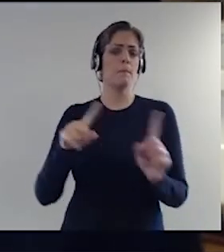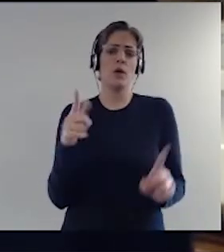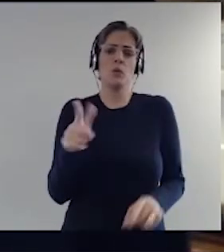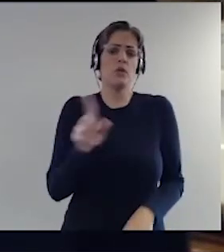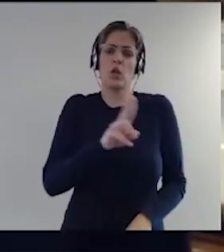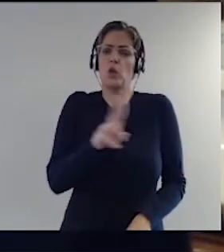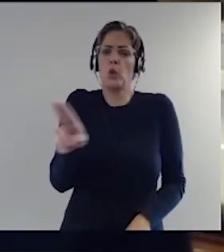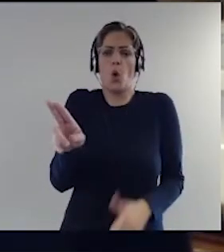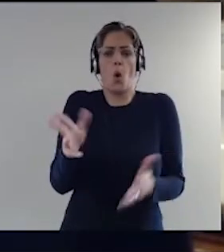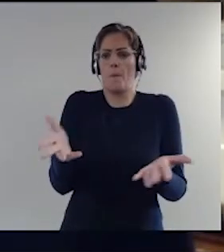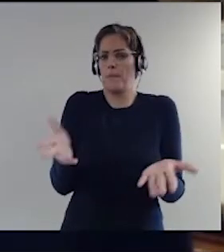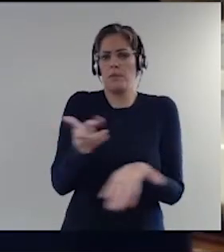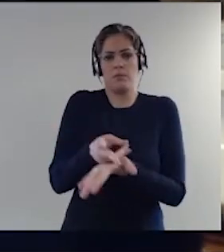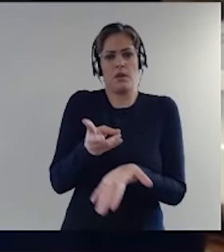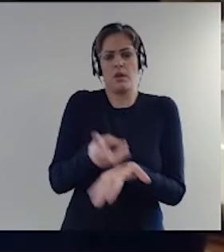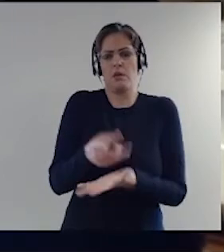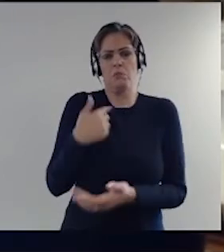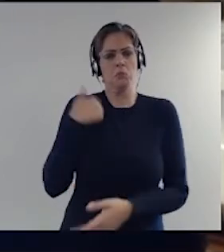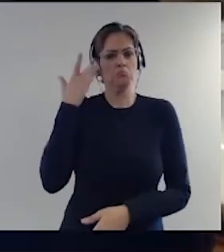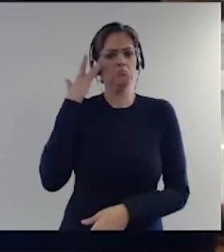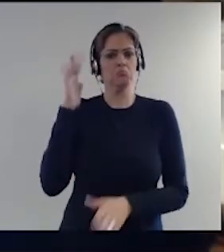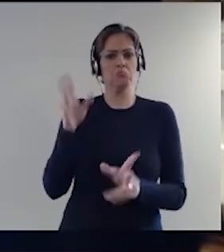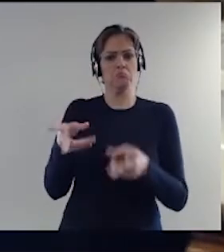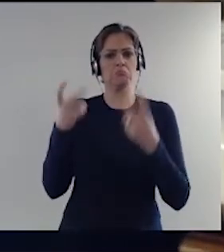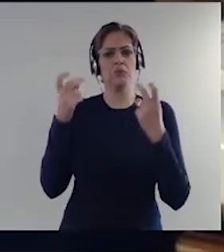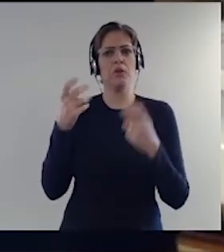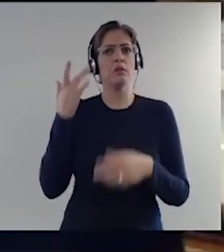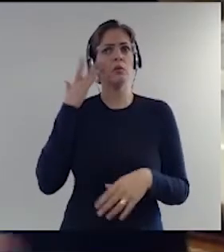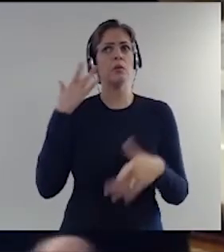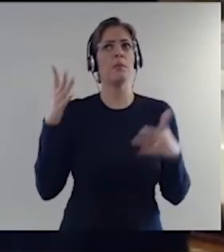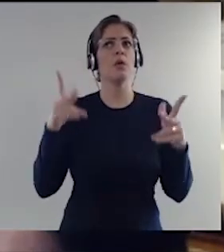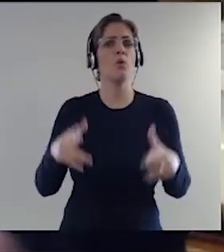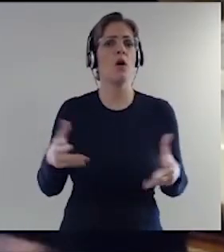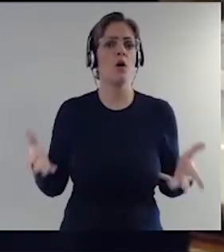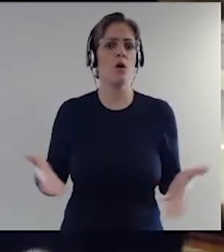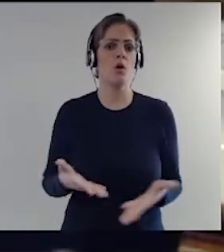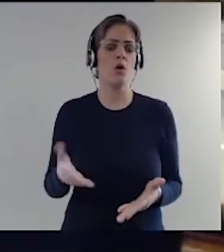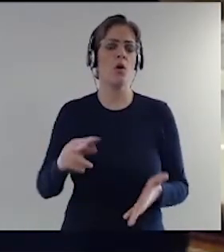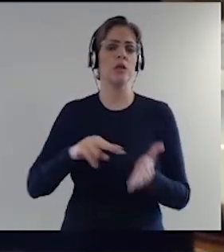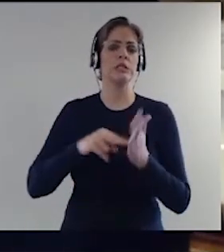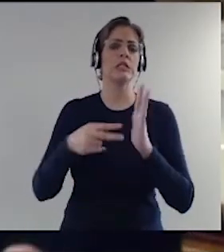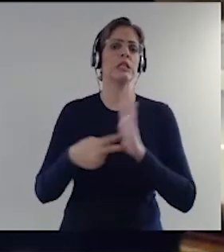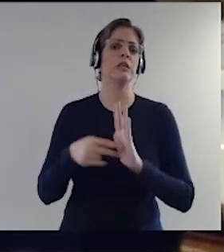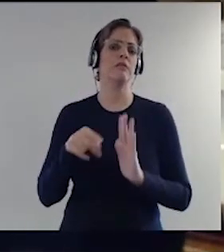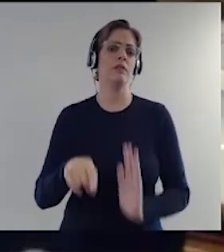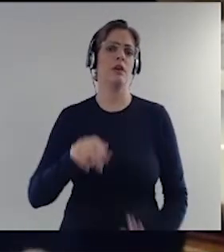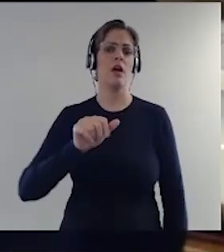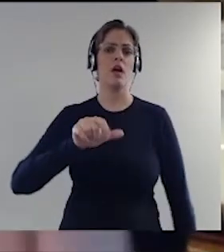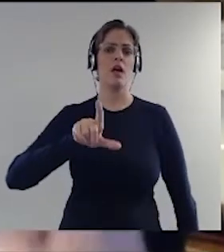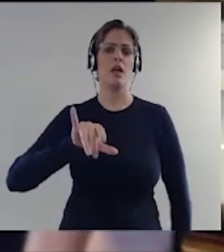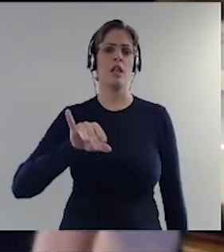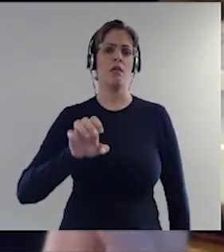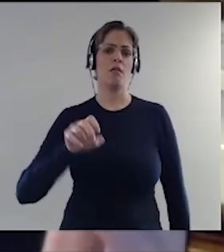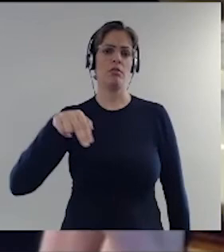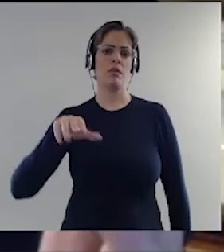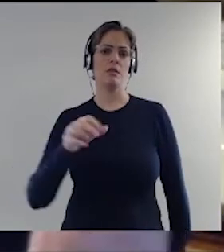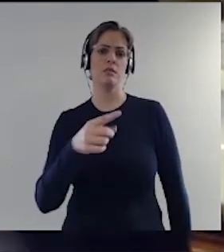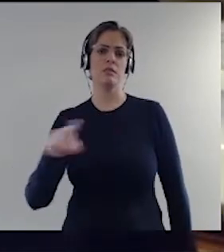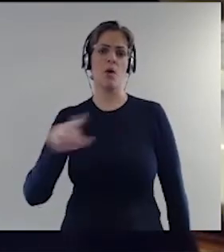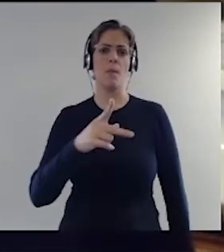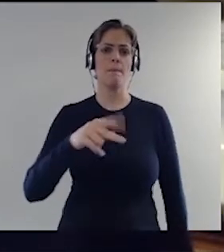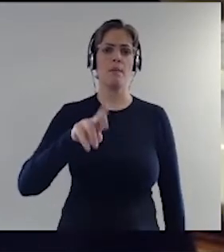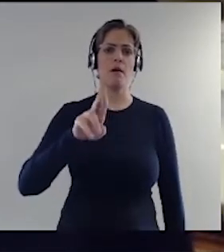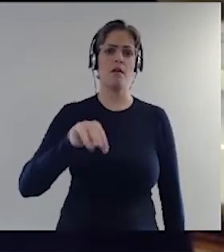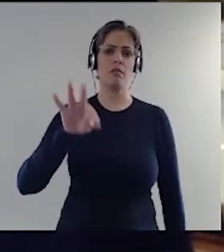eu não sabia identificar, eu não tinha nenhuma noção do que se tem hoje, do que representa e significa alienação parental. Graças a Deus